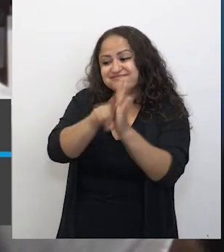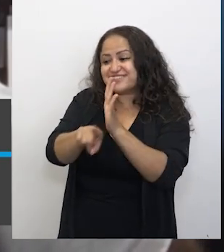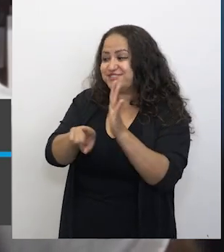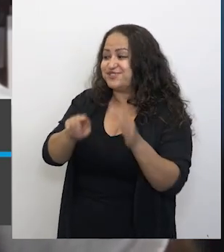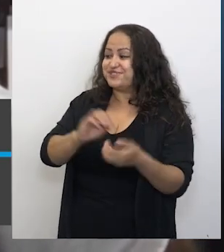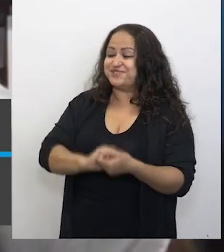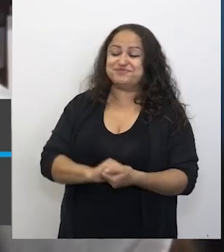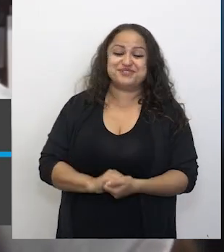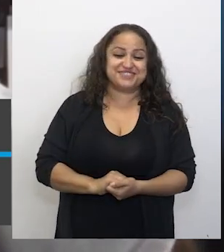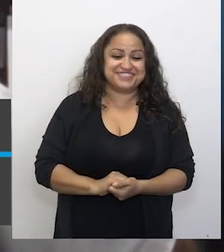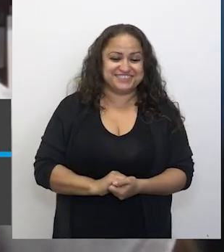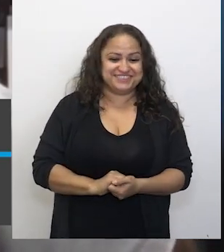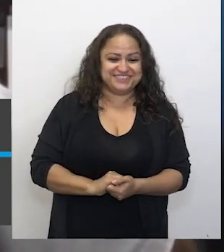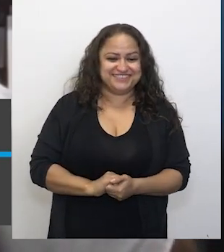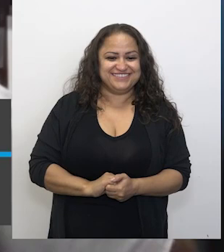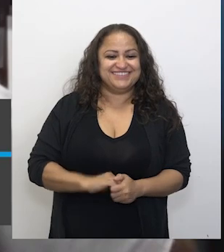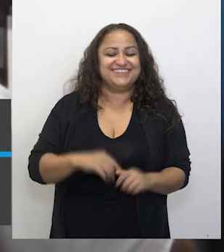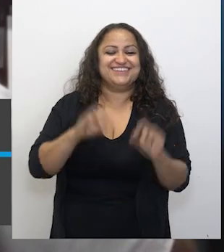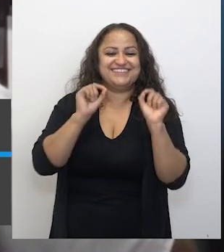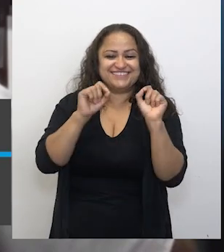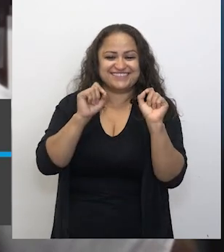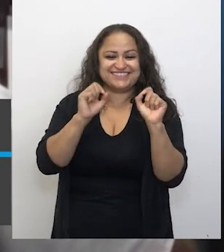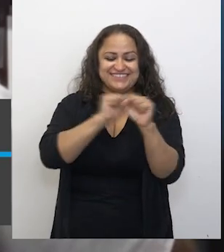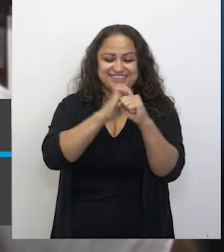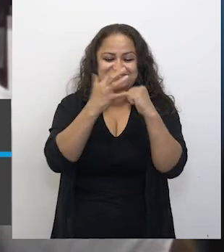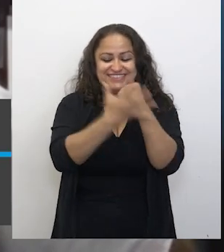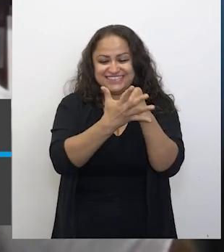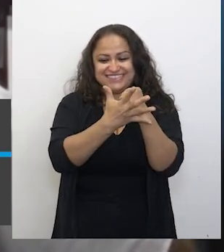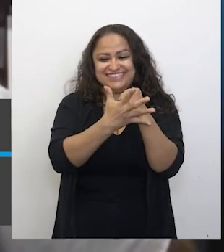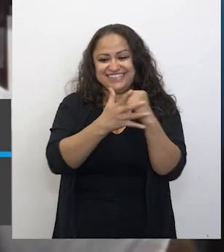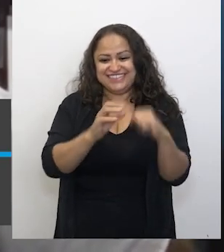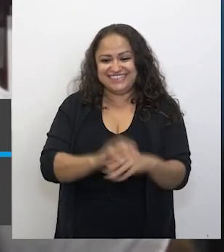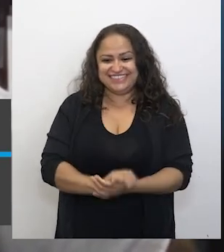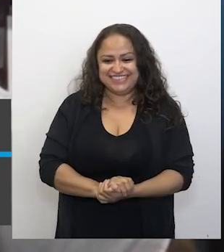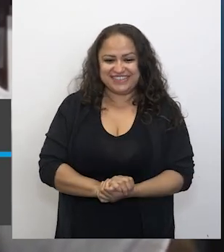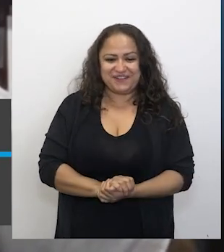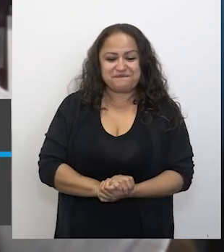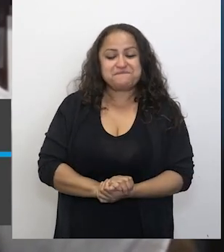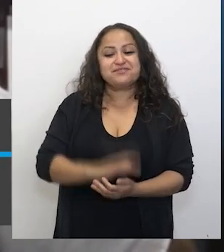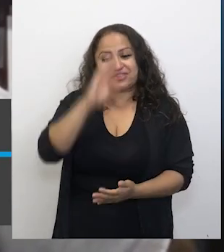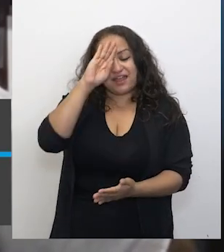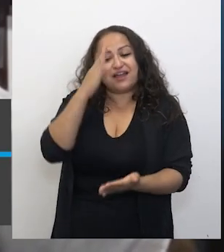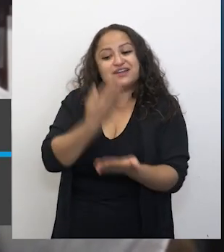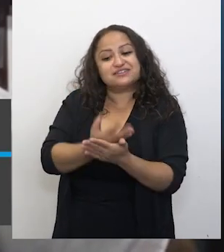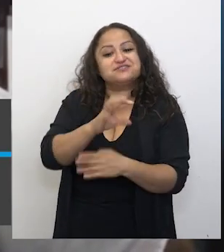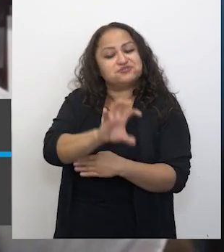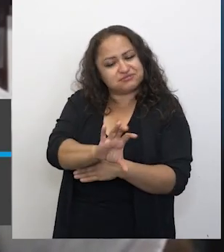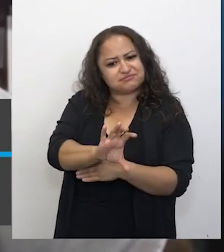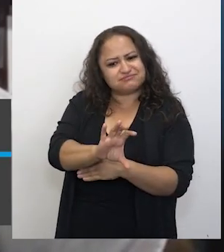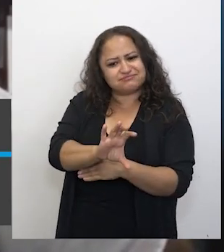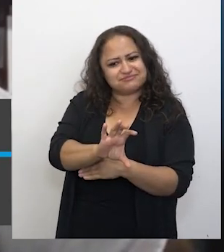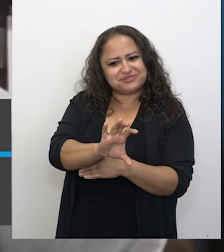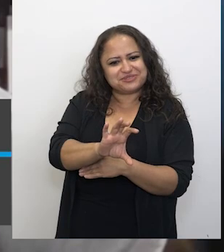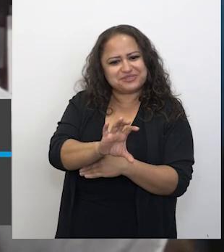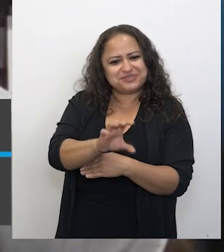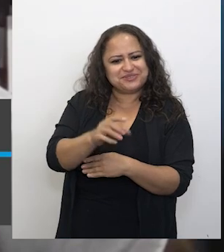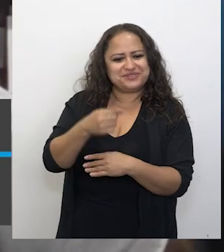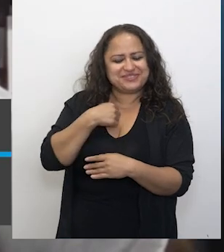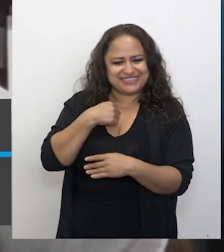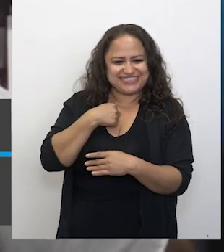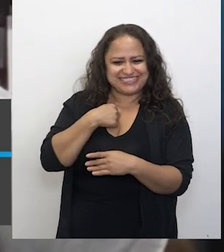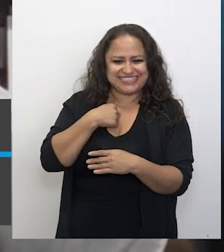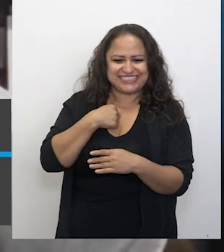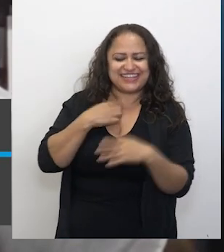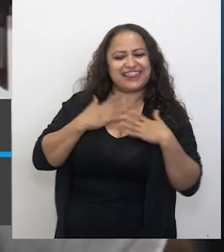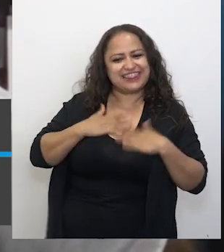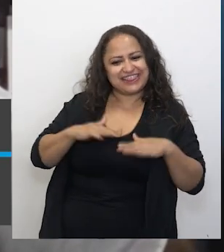pandemia, né, o que é mais importante para cada um de nós. Acredito que seja isso, espero que tenha contribuído